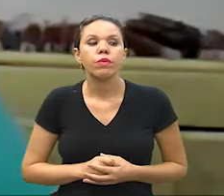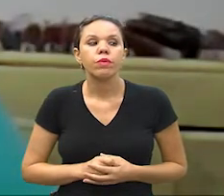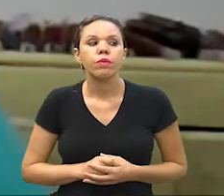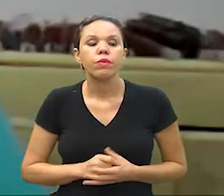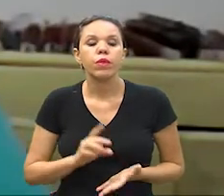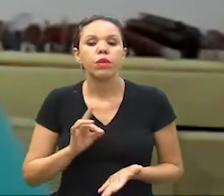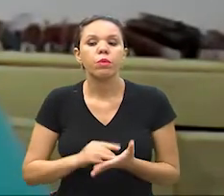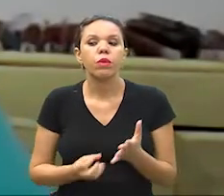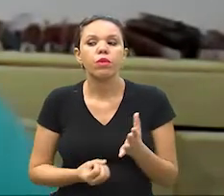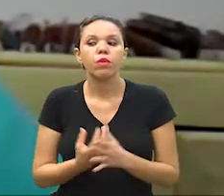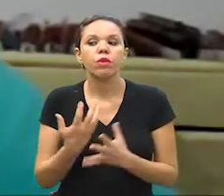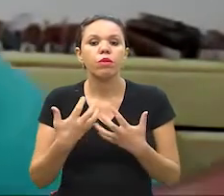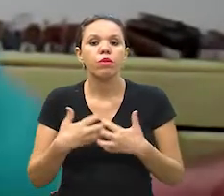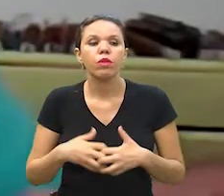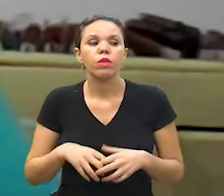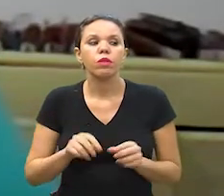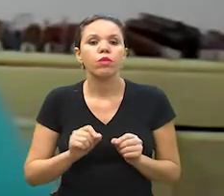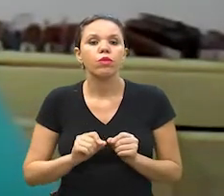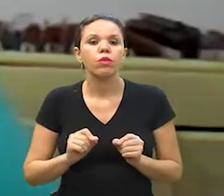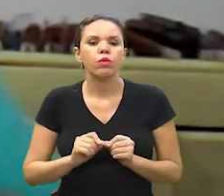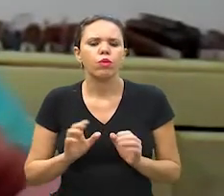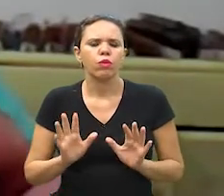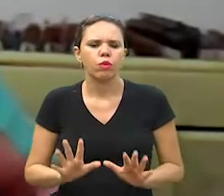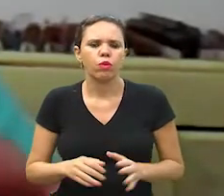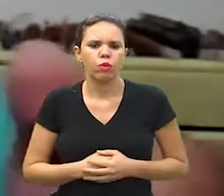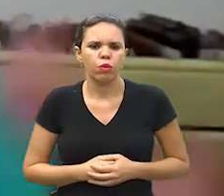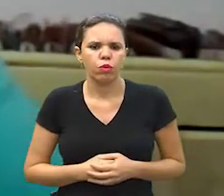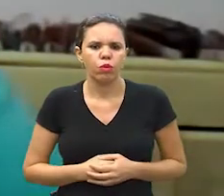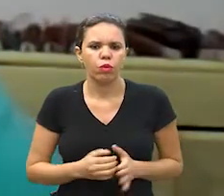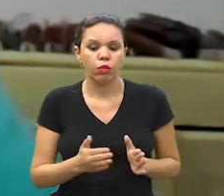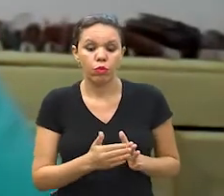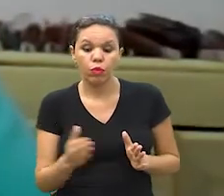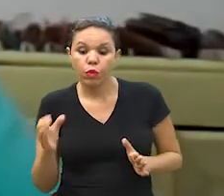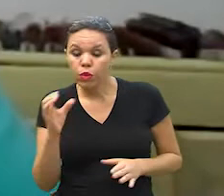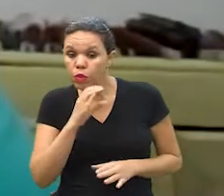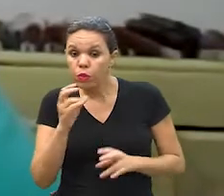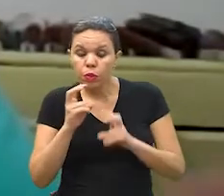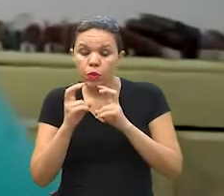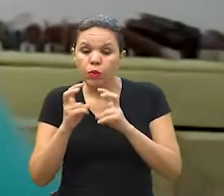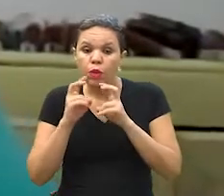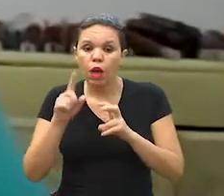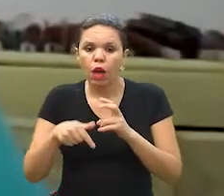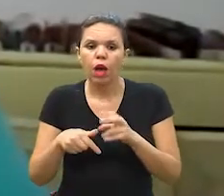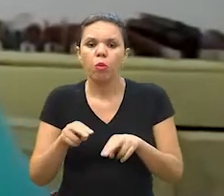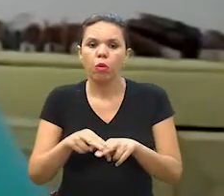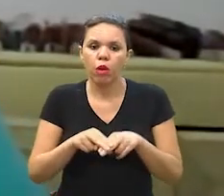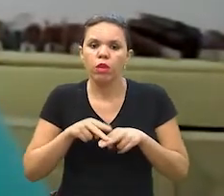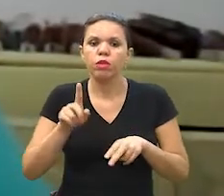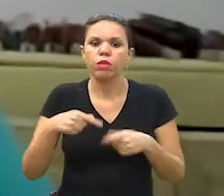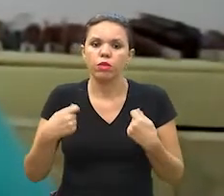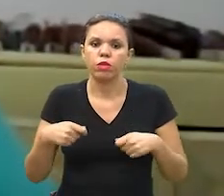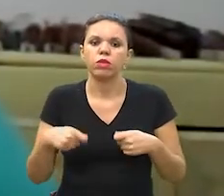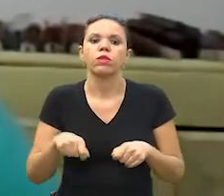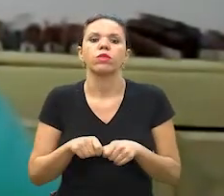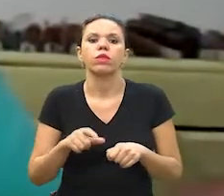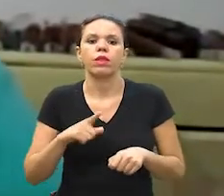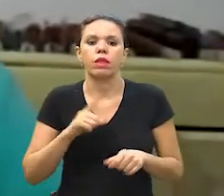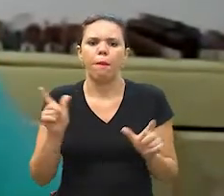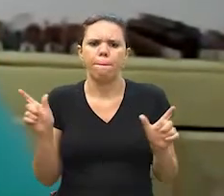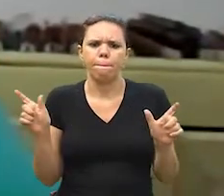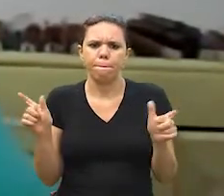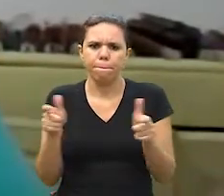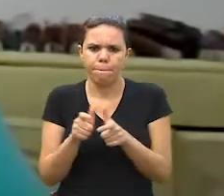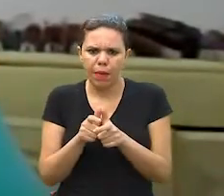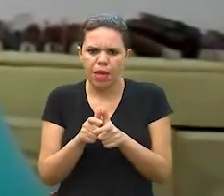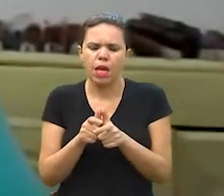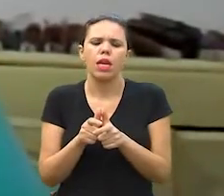mais eficiente é a fase emergencial. Ela é justamente para isso, para que haja